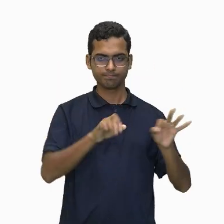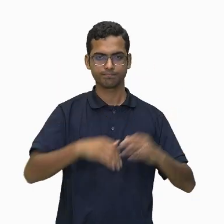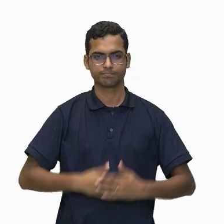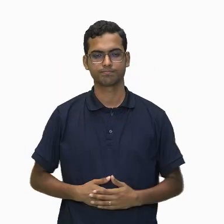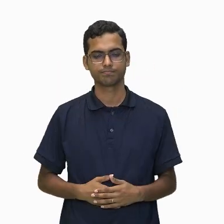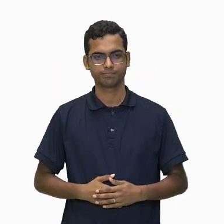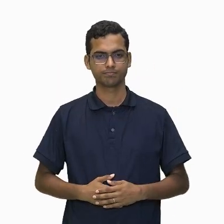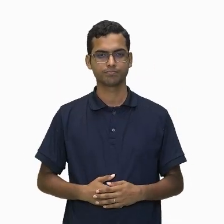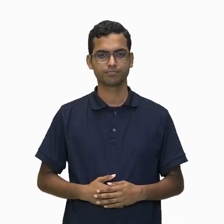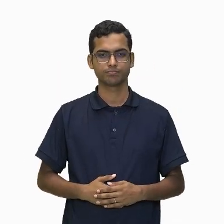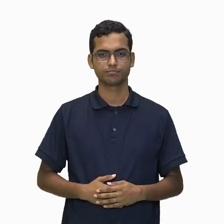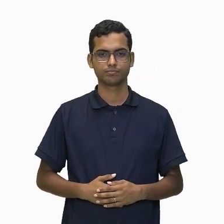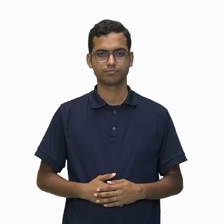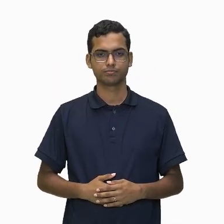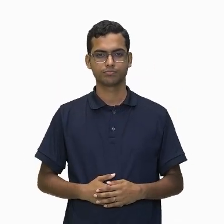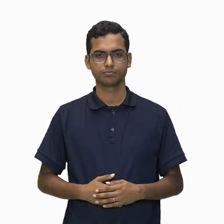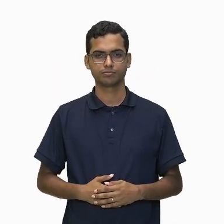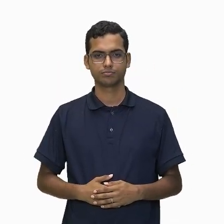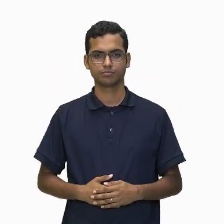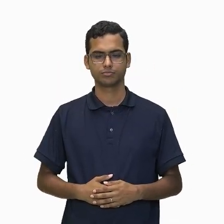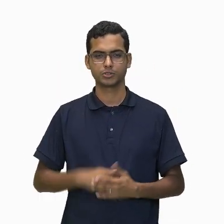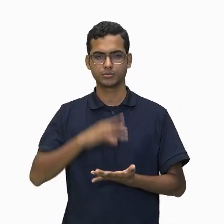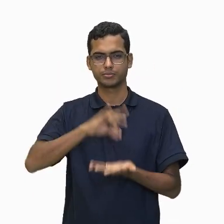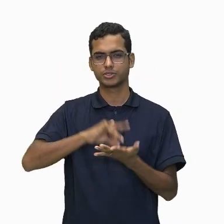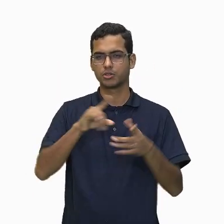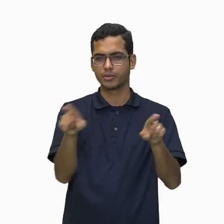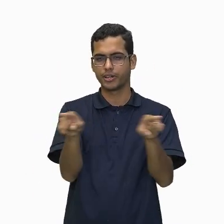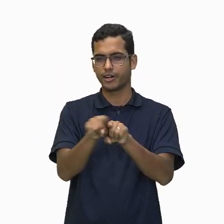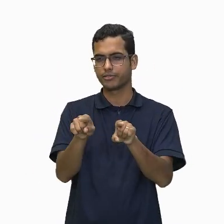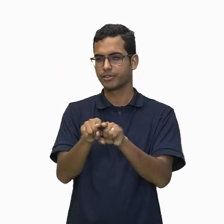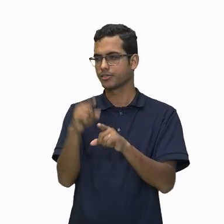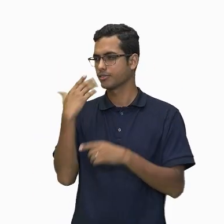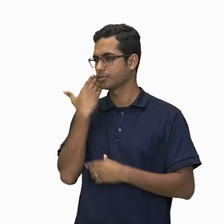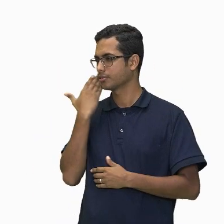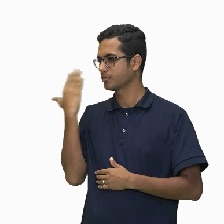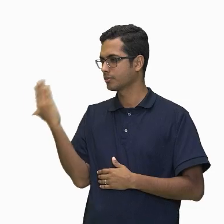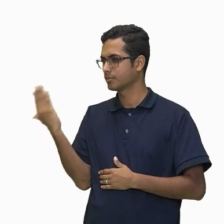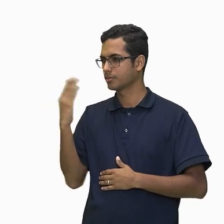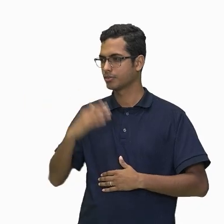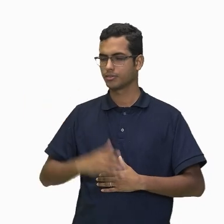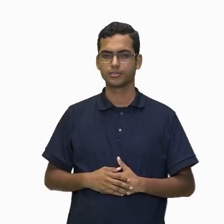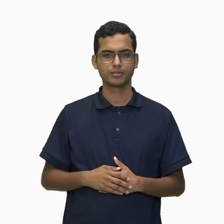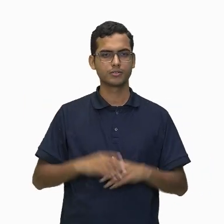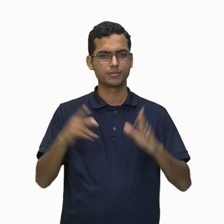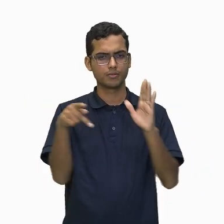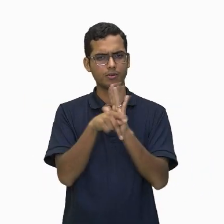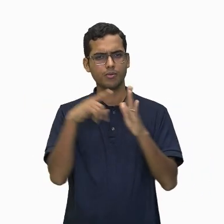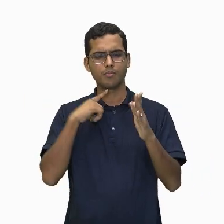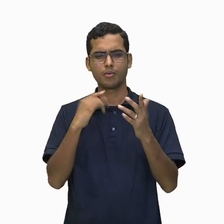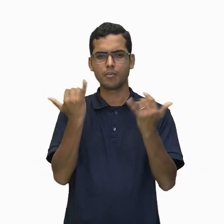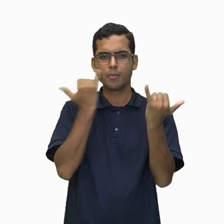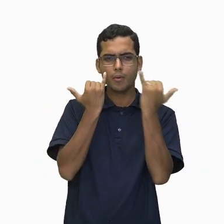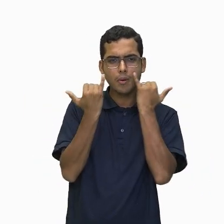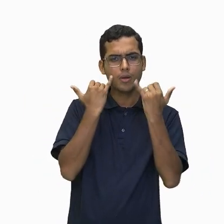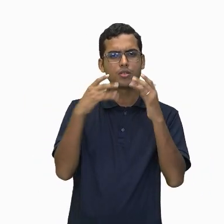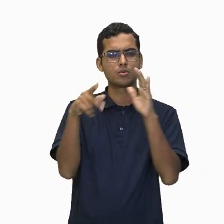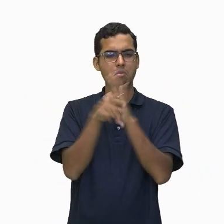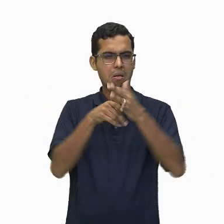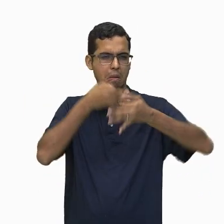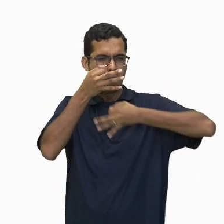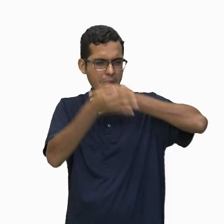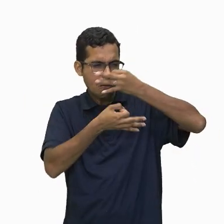Esse comentário foi pesado, né? Savage, ok? Lembrando que nós já vimos